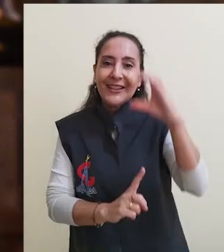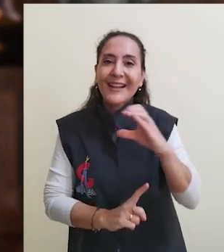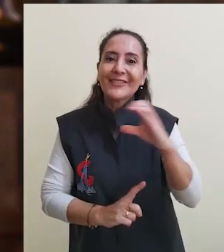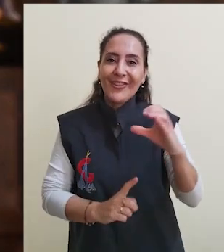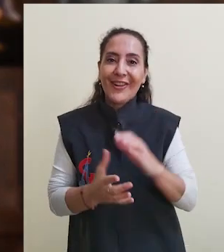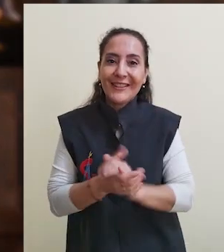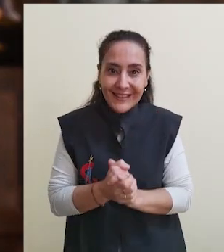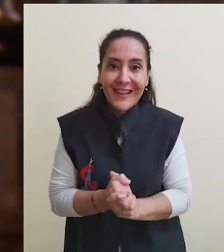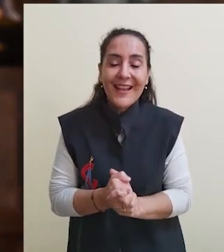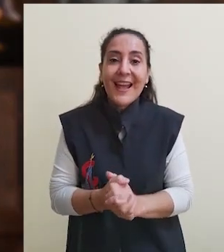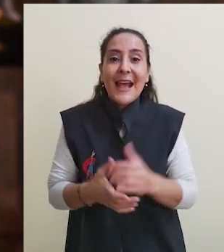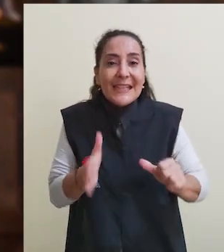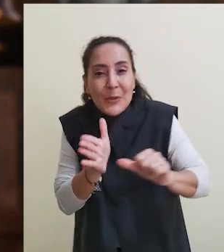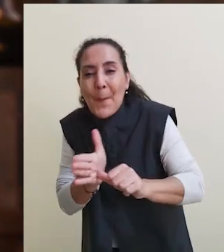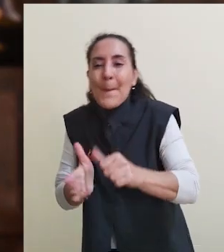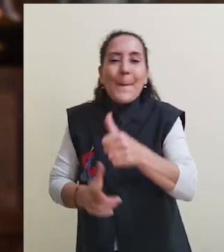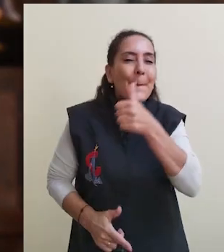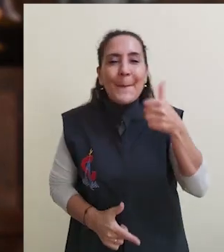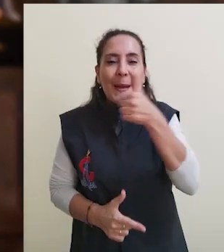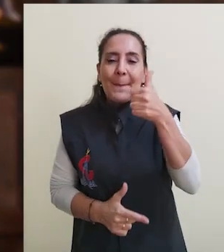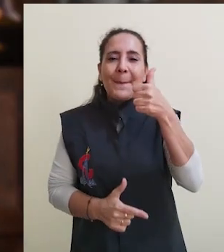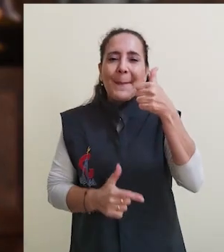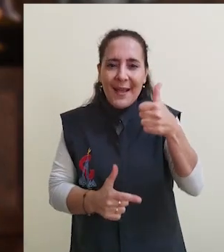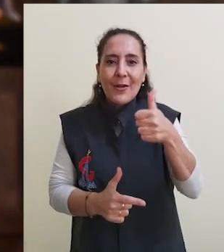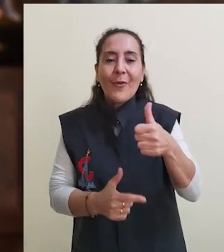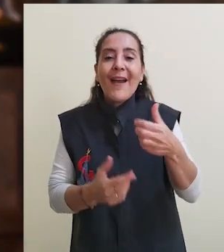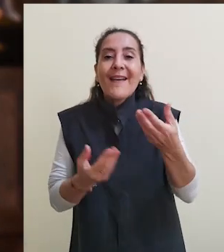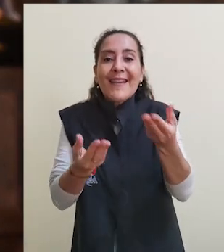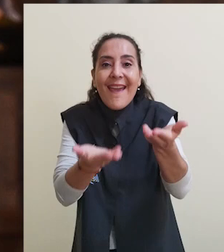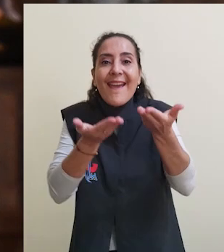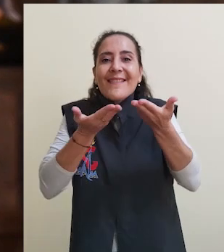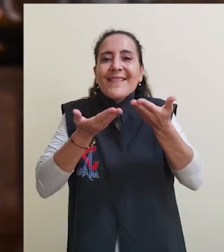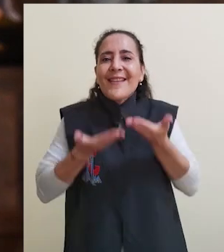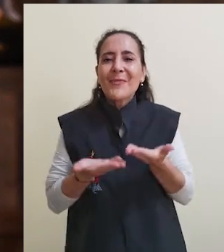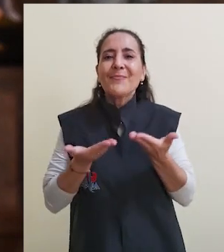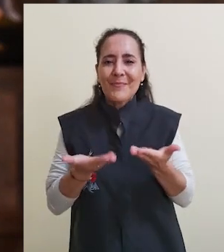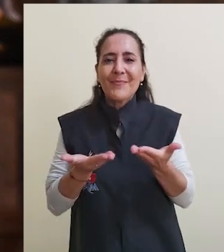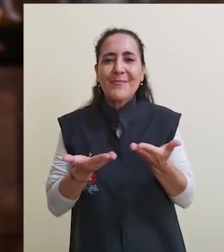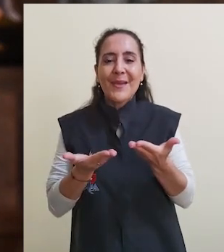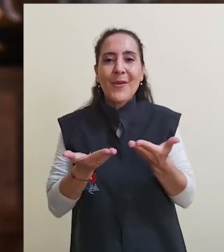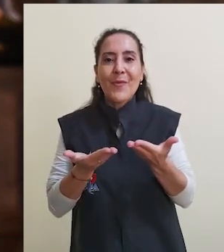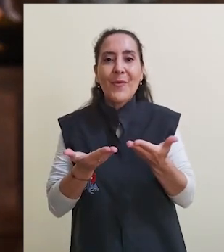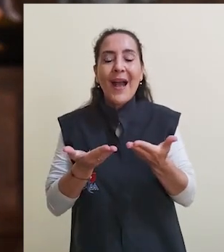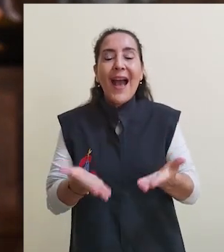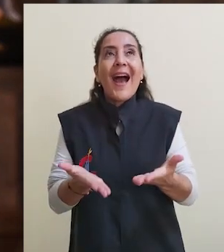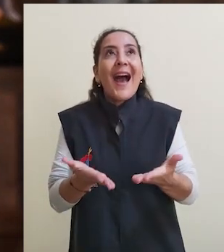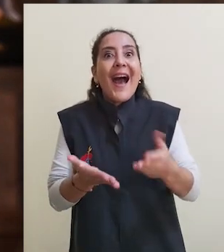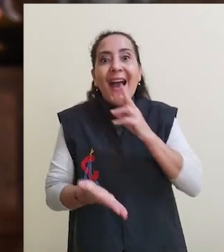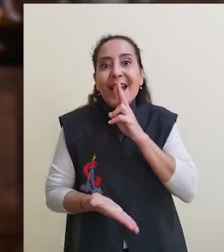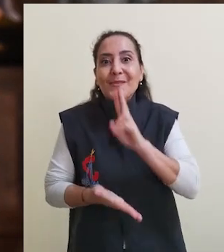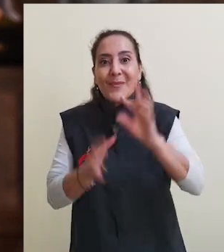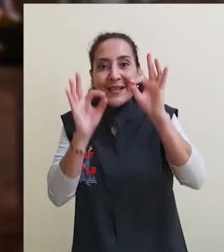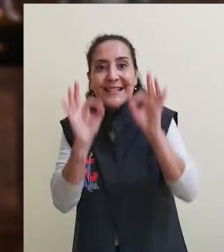receberam essa mesma revelação, mas o primeiro que recebe isso como um Abraão, como um pai na fé, é São Pedro. E para